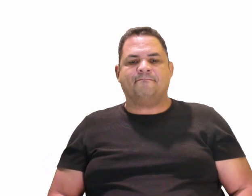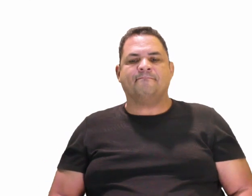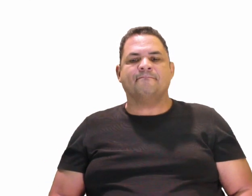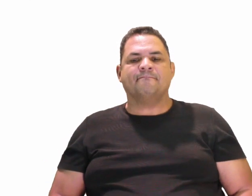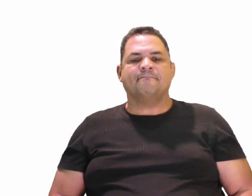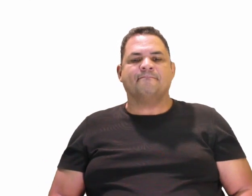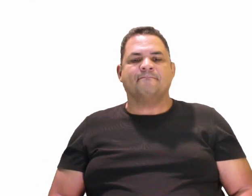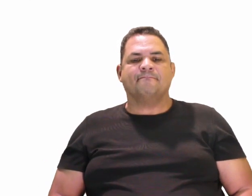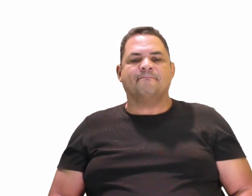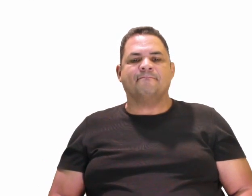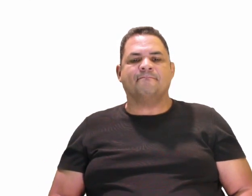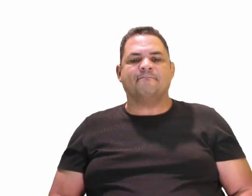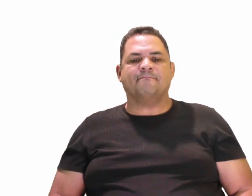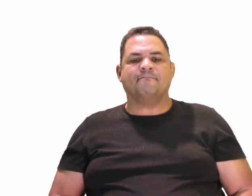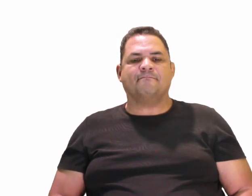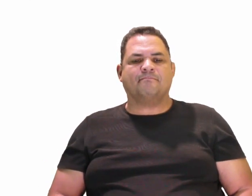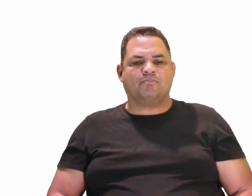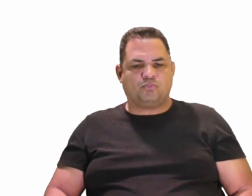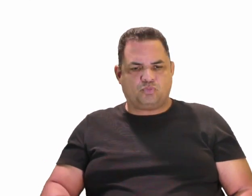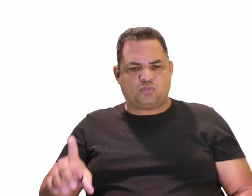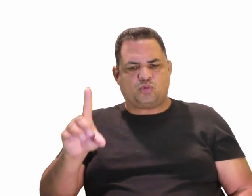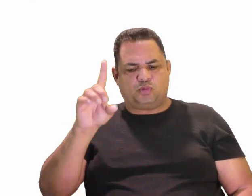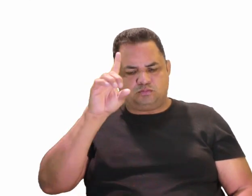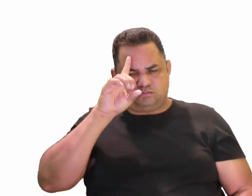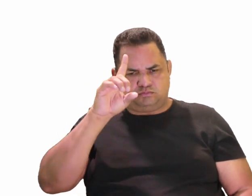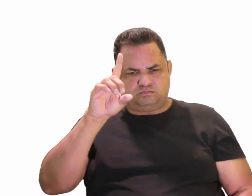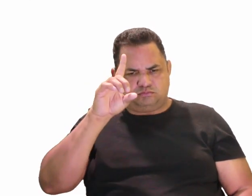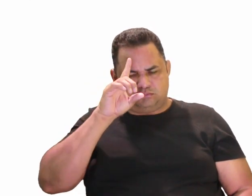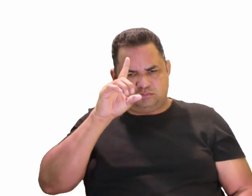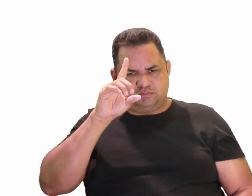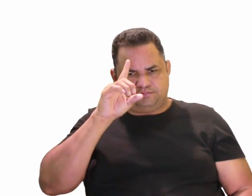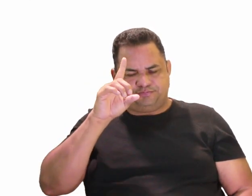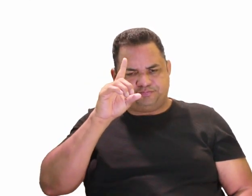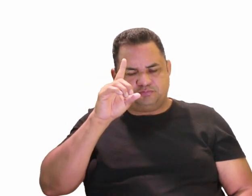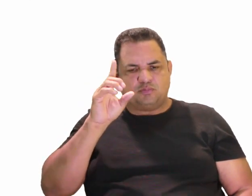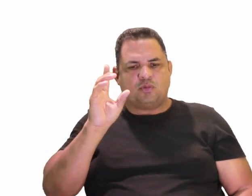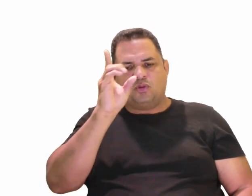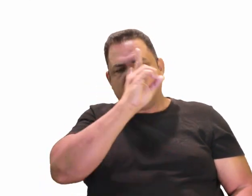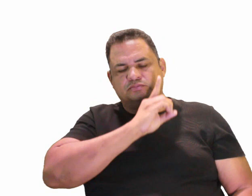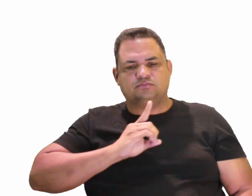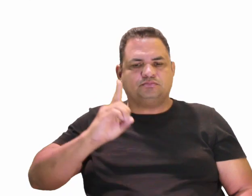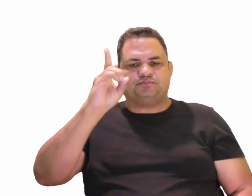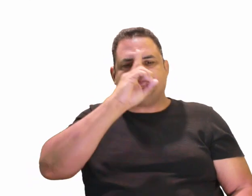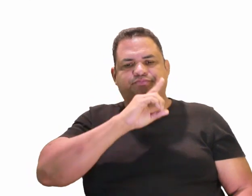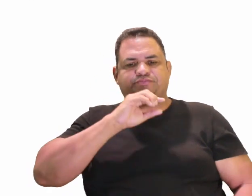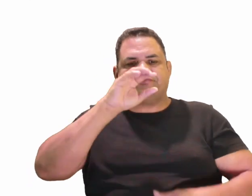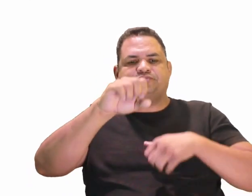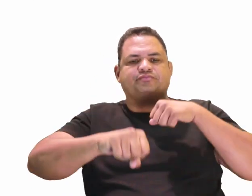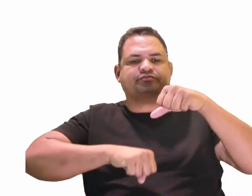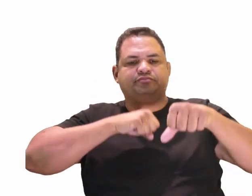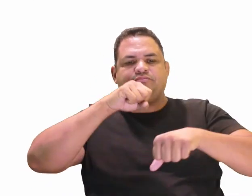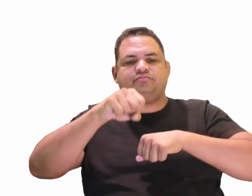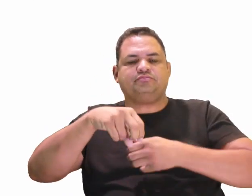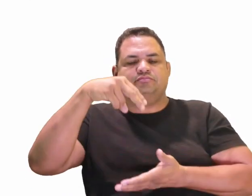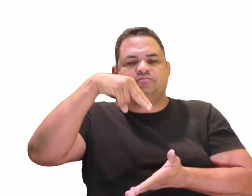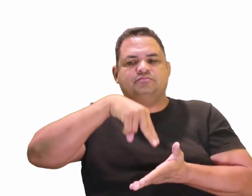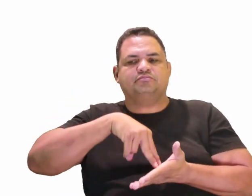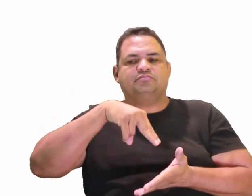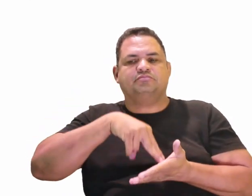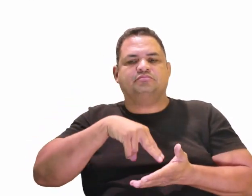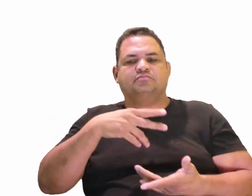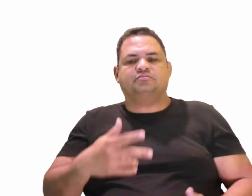go cycling. Todo domingo de manhã eu vou andar, né, de bicicleta. Muito bem? Aquela